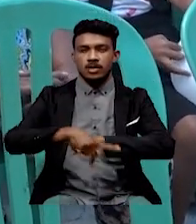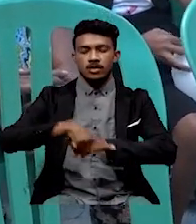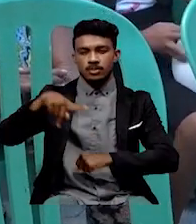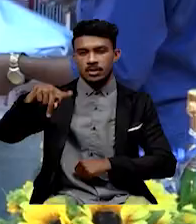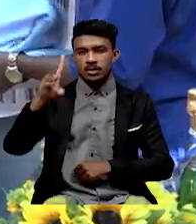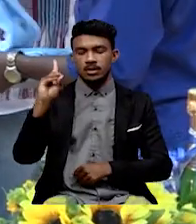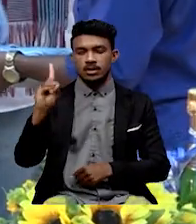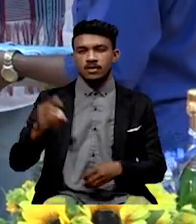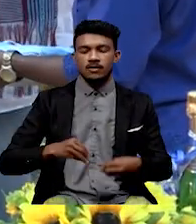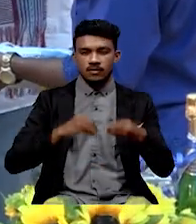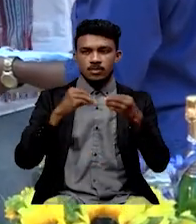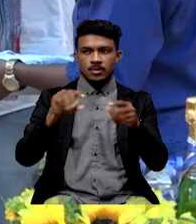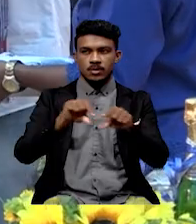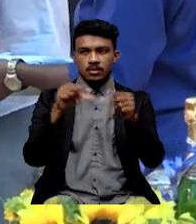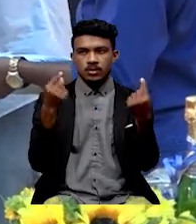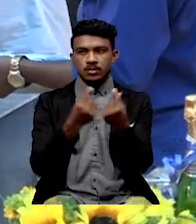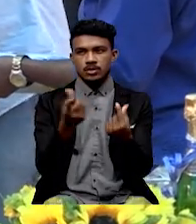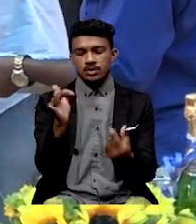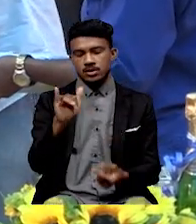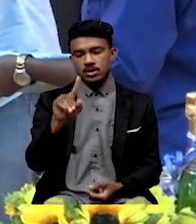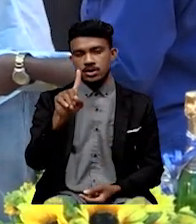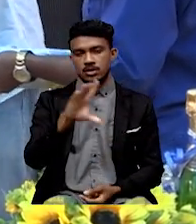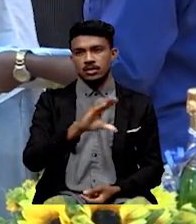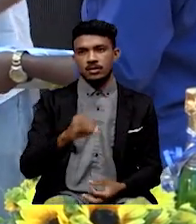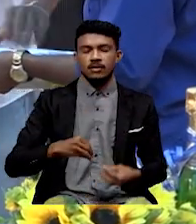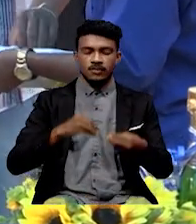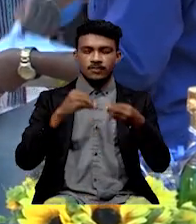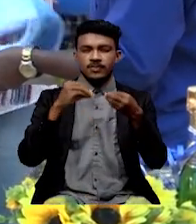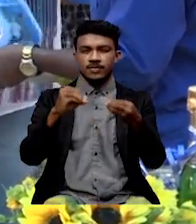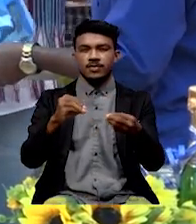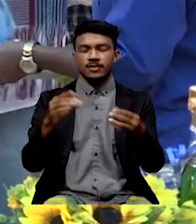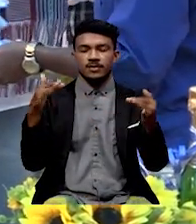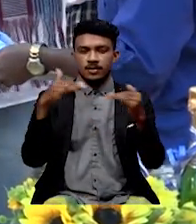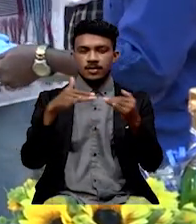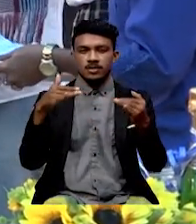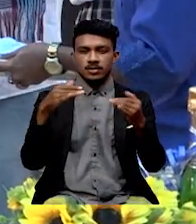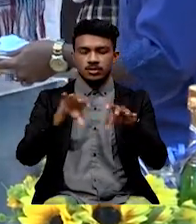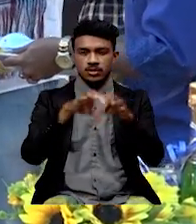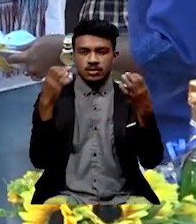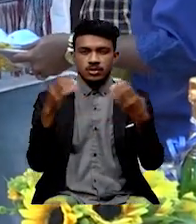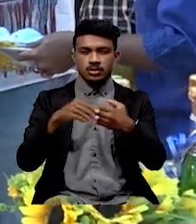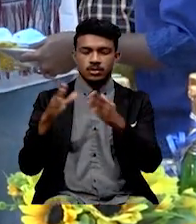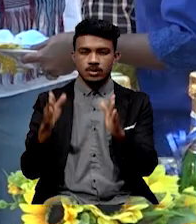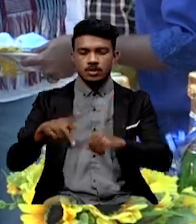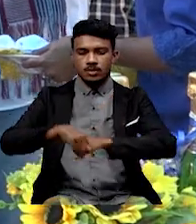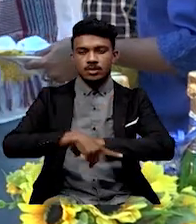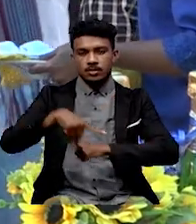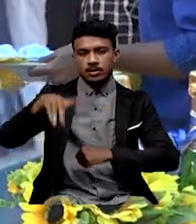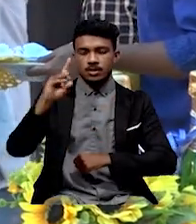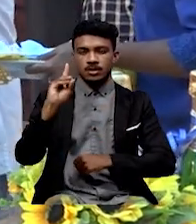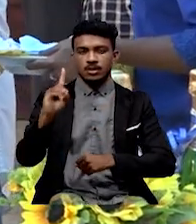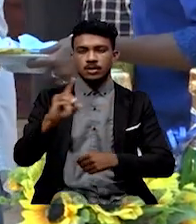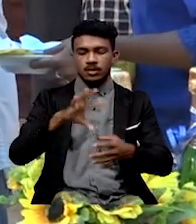Democrático ba iha grupo sirane. Participe lançamento ne Conselho Liderança Partido Democrático, Coordenador